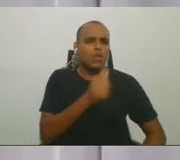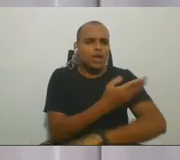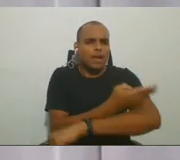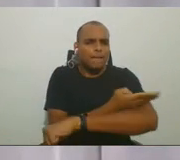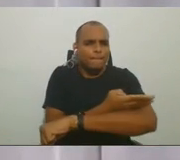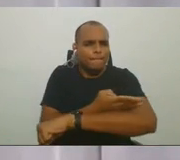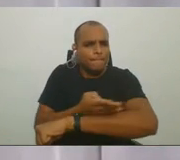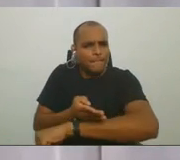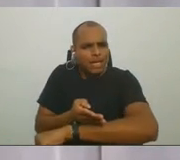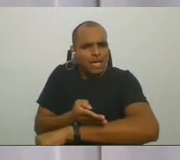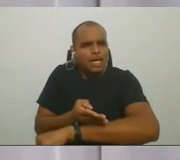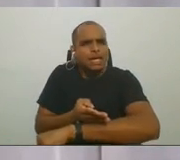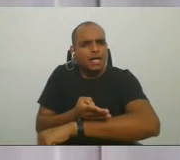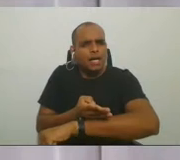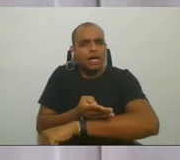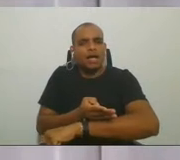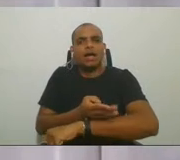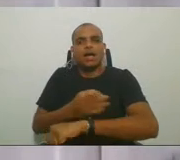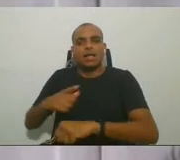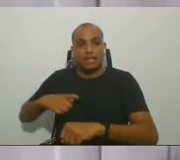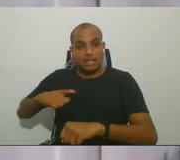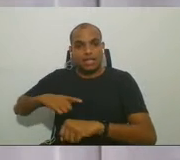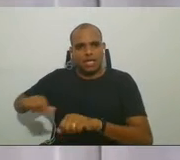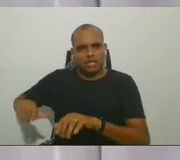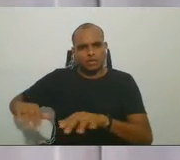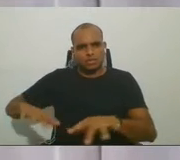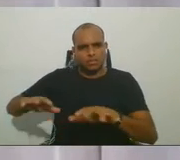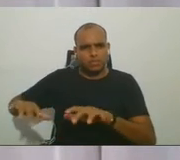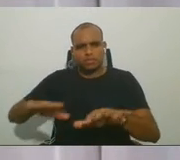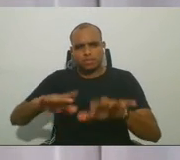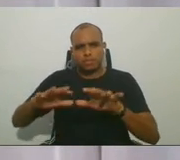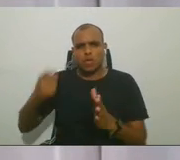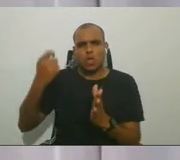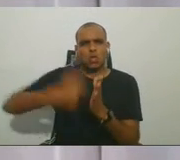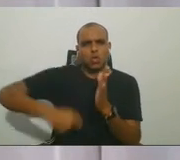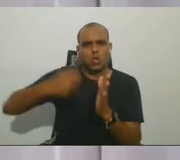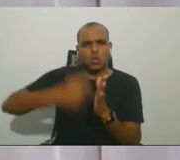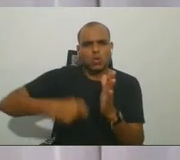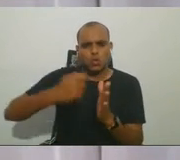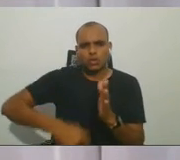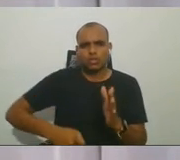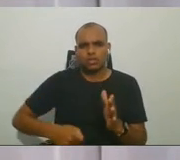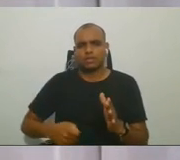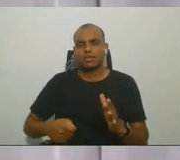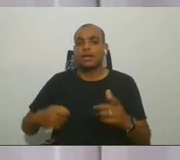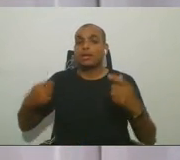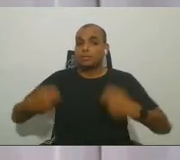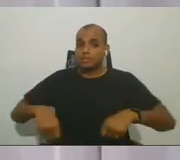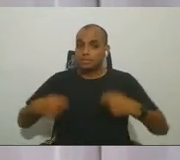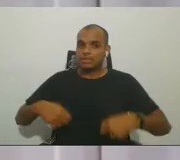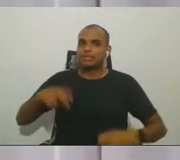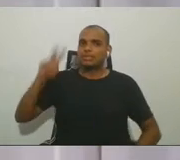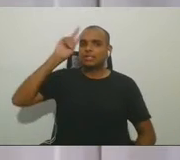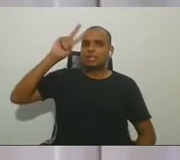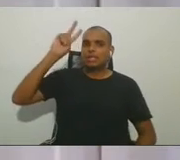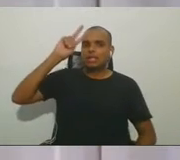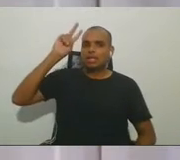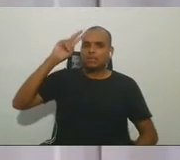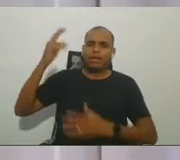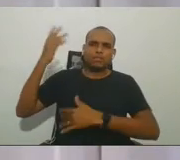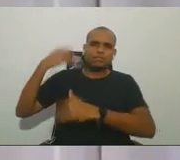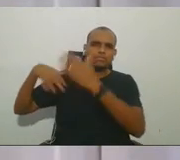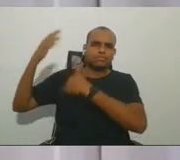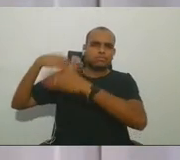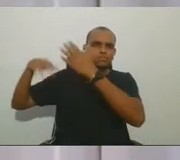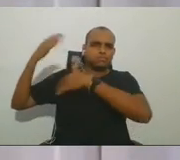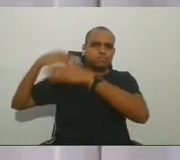lutas reivindicativas e é necessário contar a história nacional dos feminismos, recuperar essas insurgentes